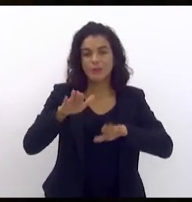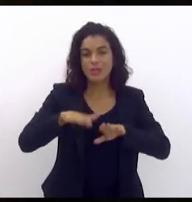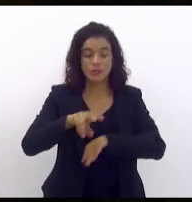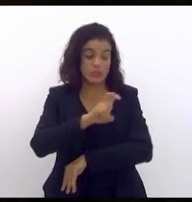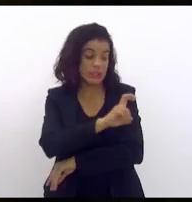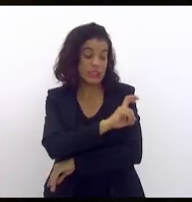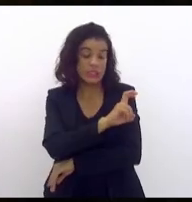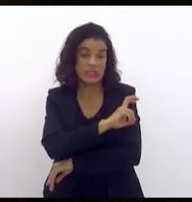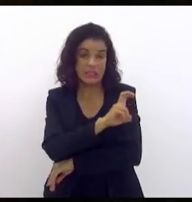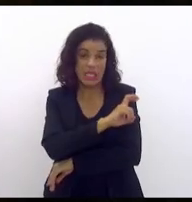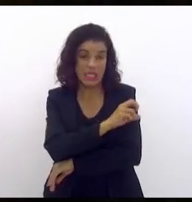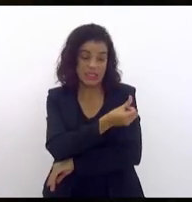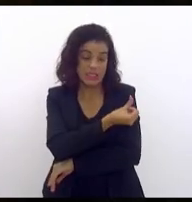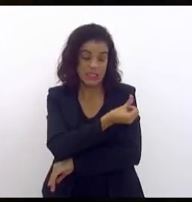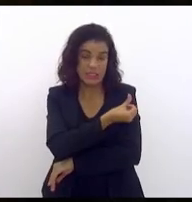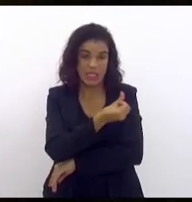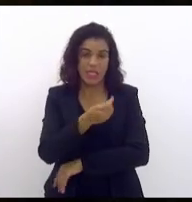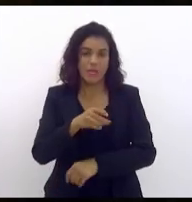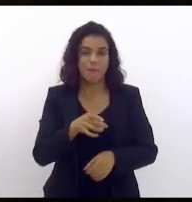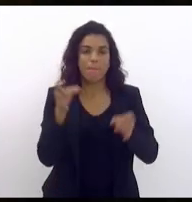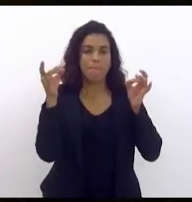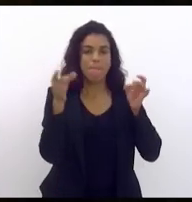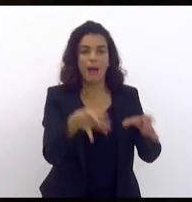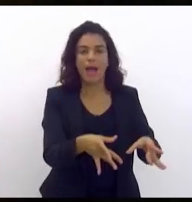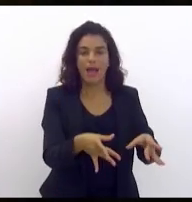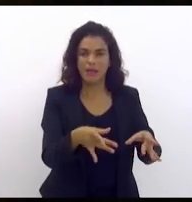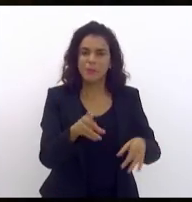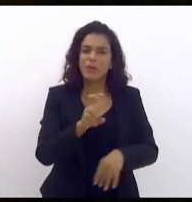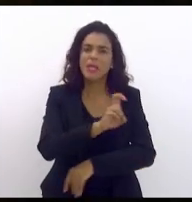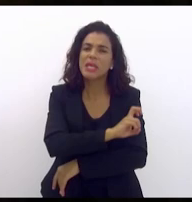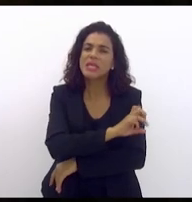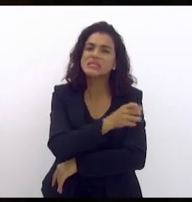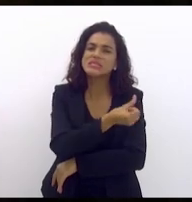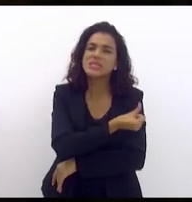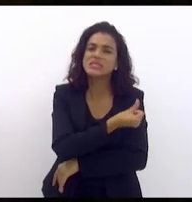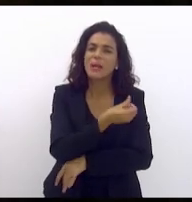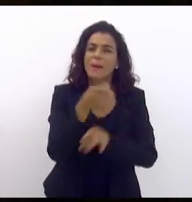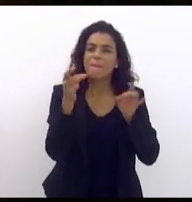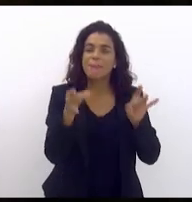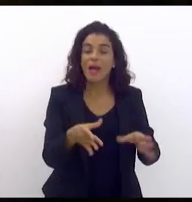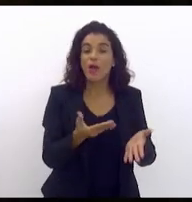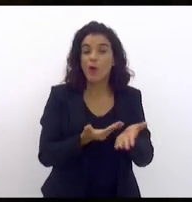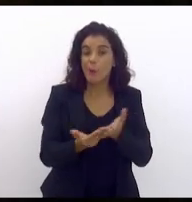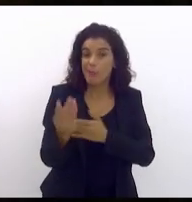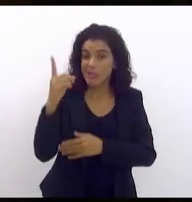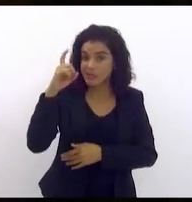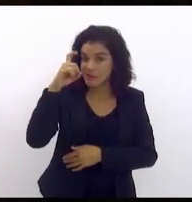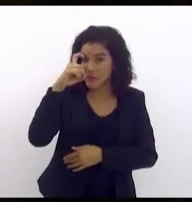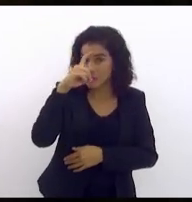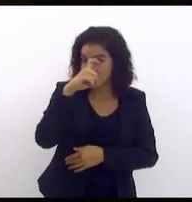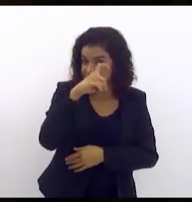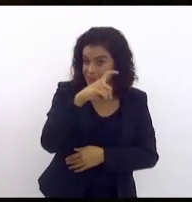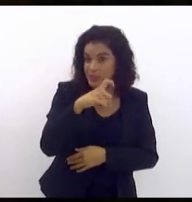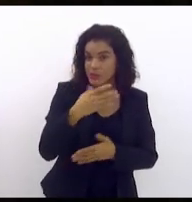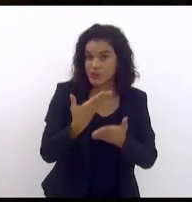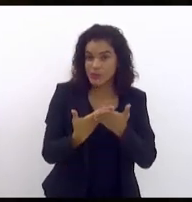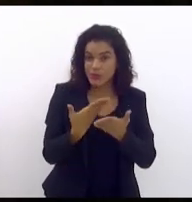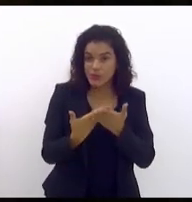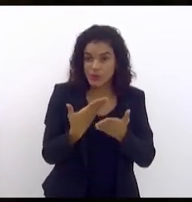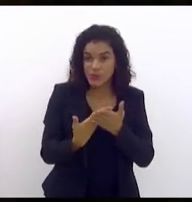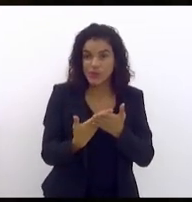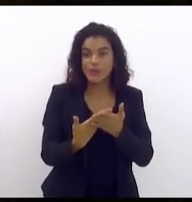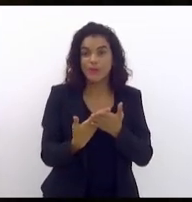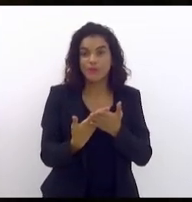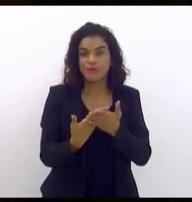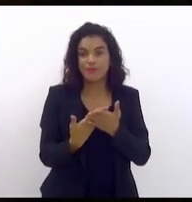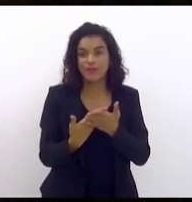sexta série E aí muitos perguntam Mas por que na quinta ou sexta série é porque começa a ficar difícil fica difícil de de reprovar